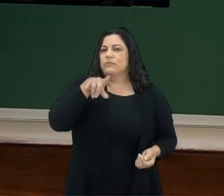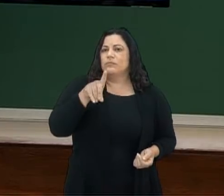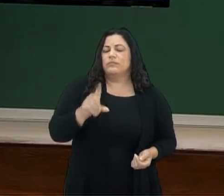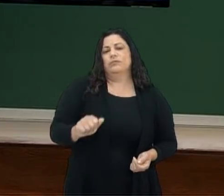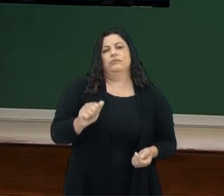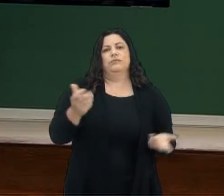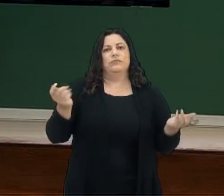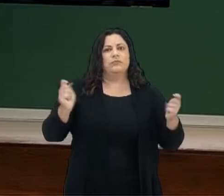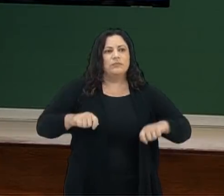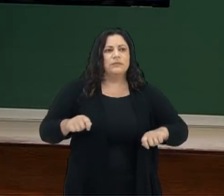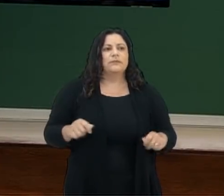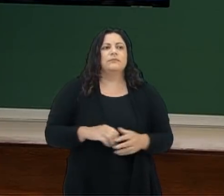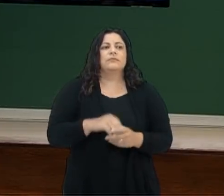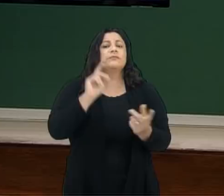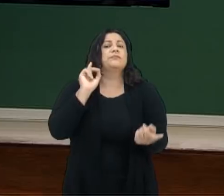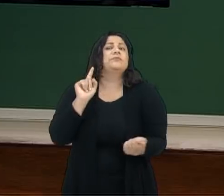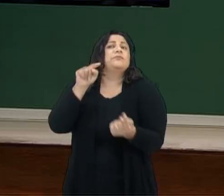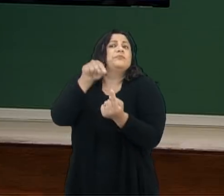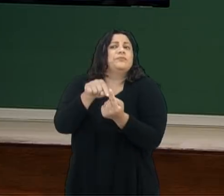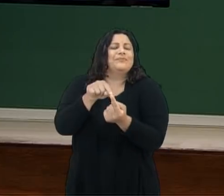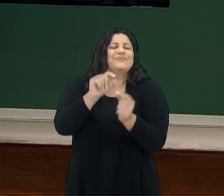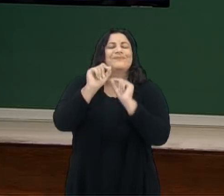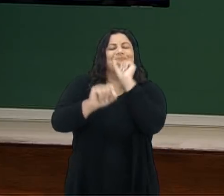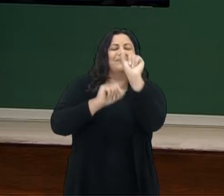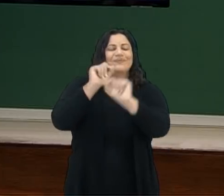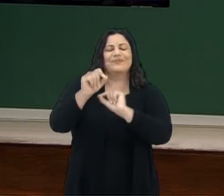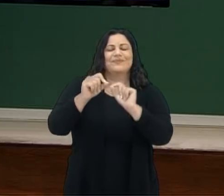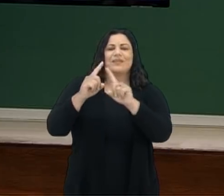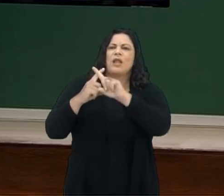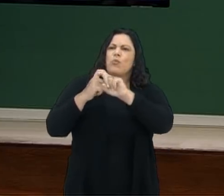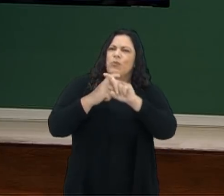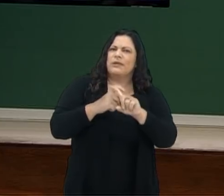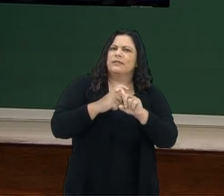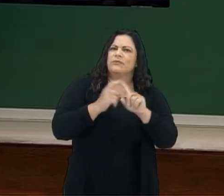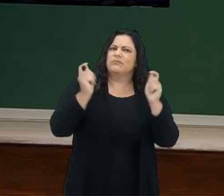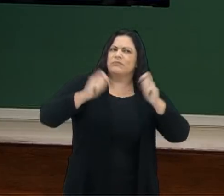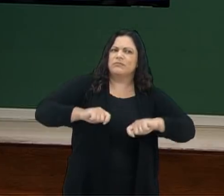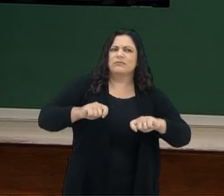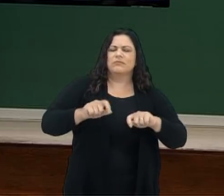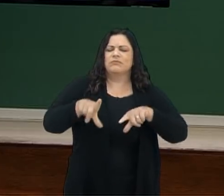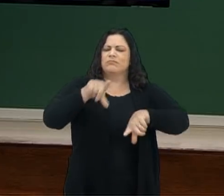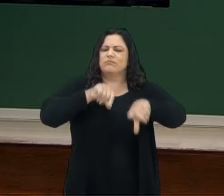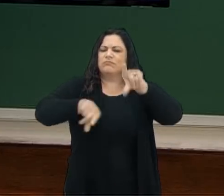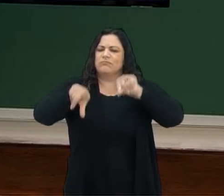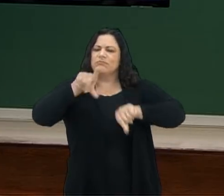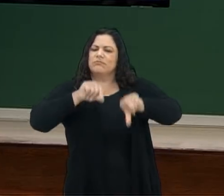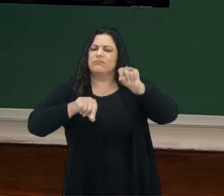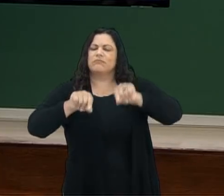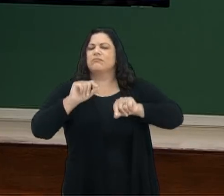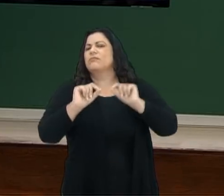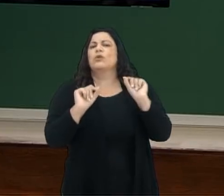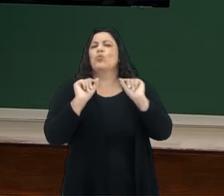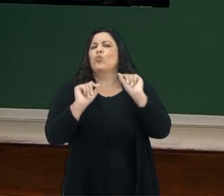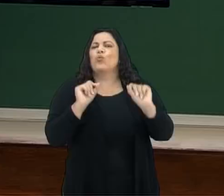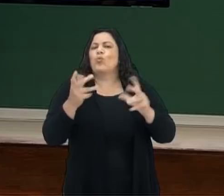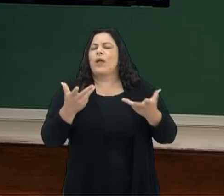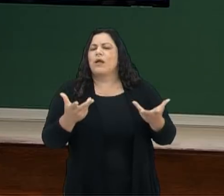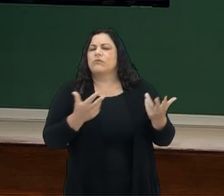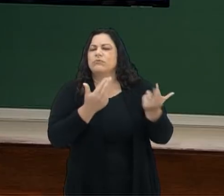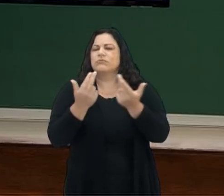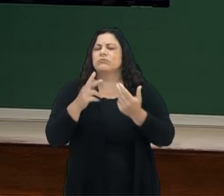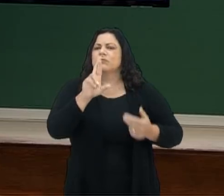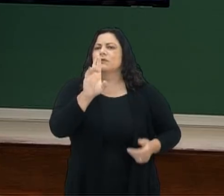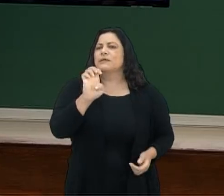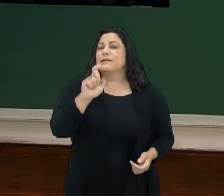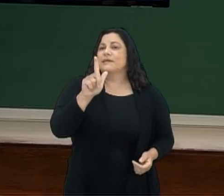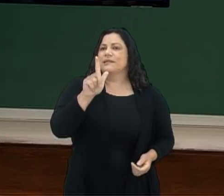regulares. Então, definidos o que é um polígono regular, vou deixar vocês escolherem aqui dentre esses quais polígonos são regulares, tá? Então,